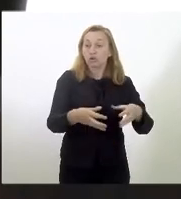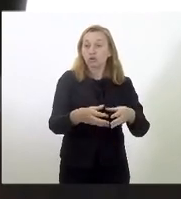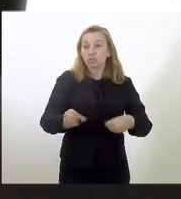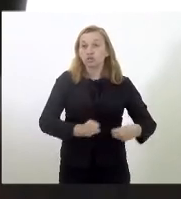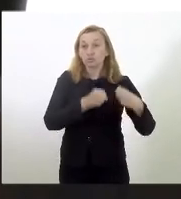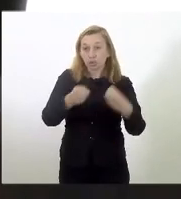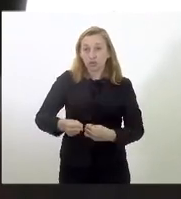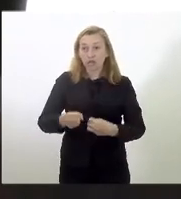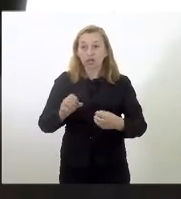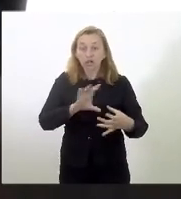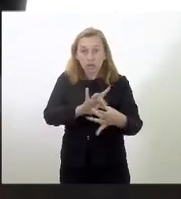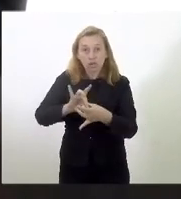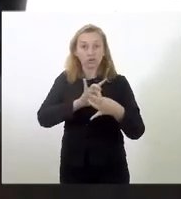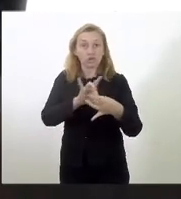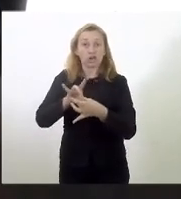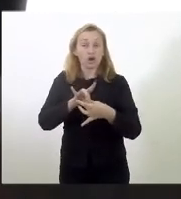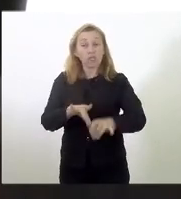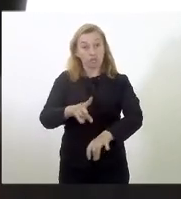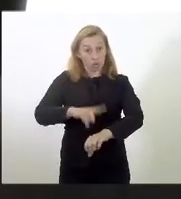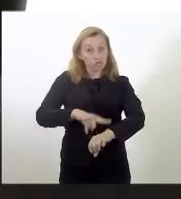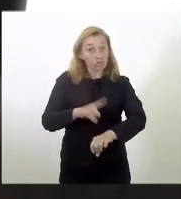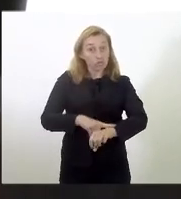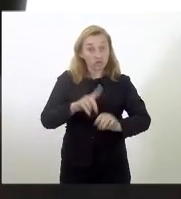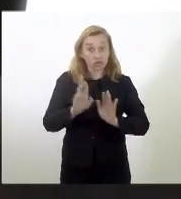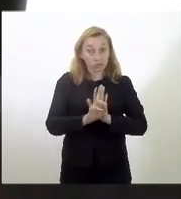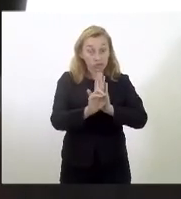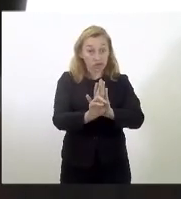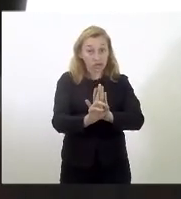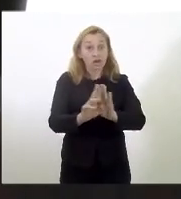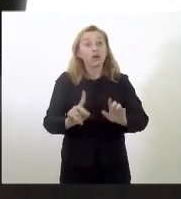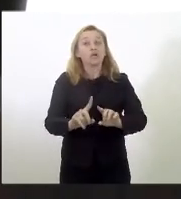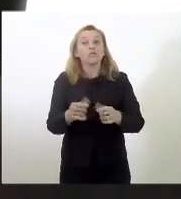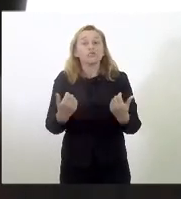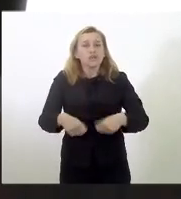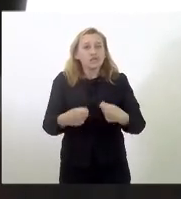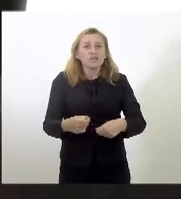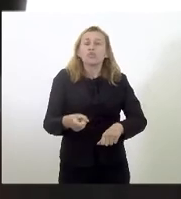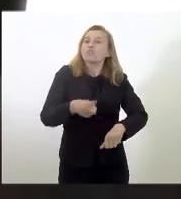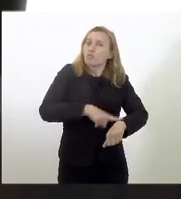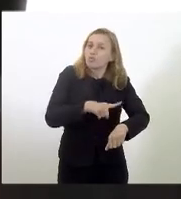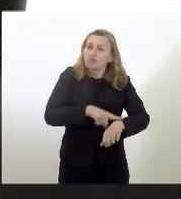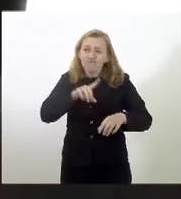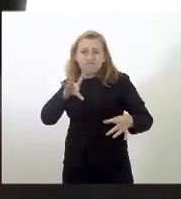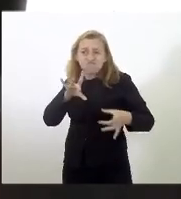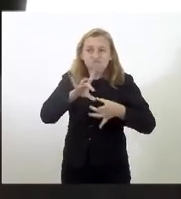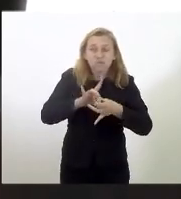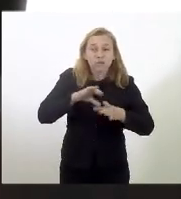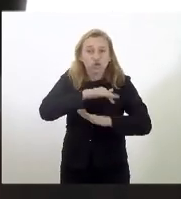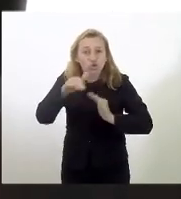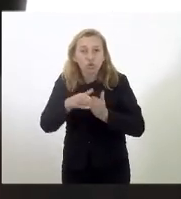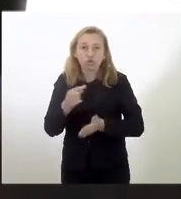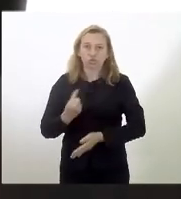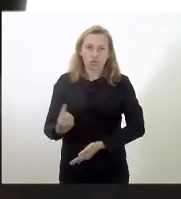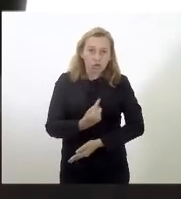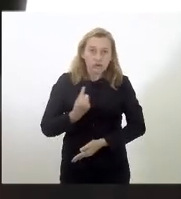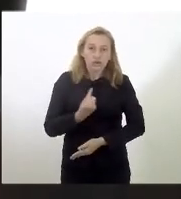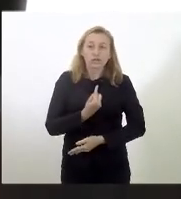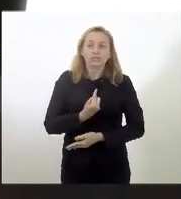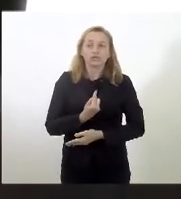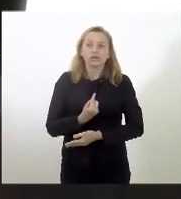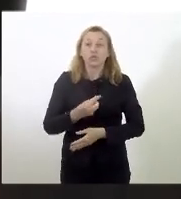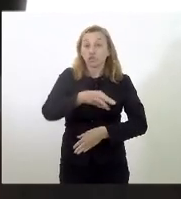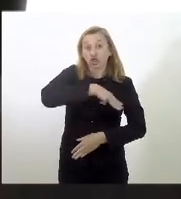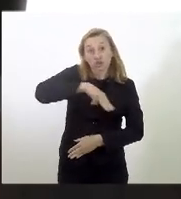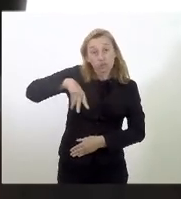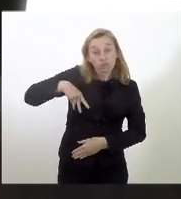um momento de união entre os representantes, mas tem que ser um momento de engajamento de todos nós. O